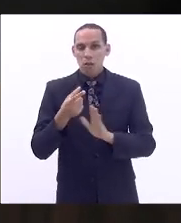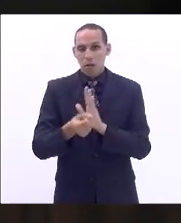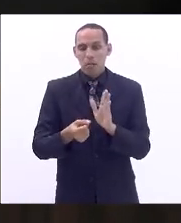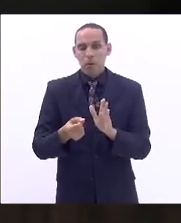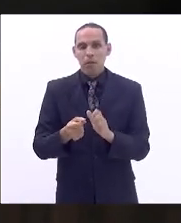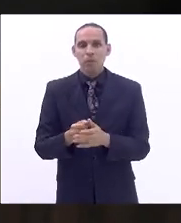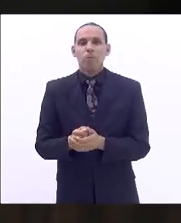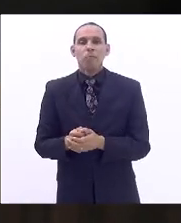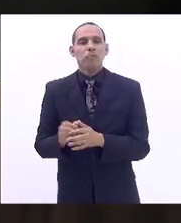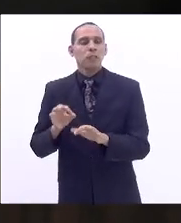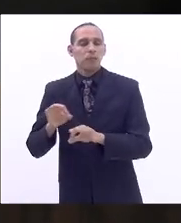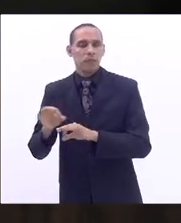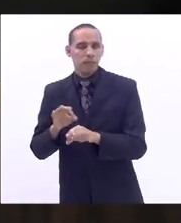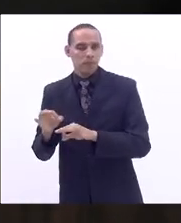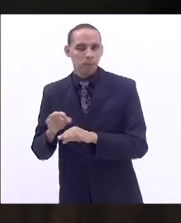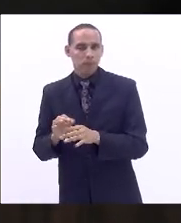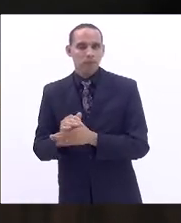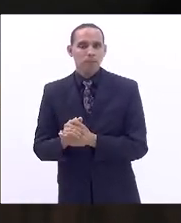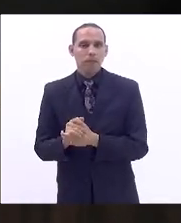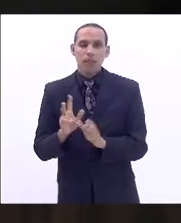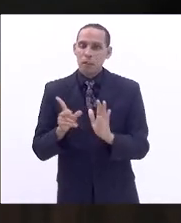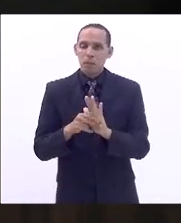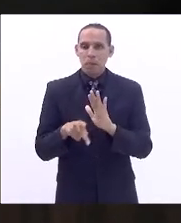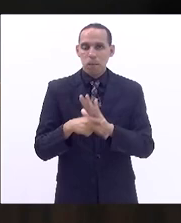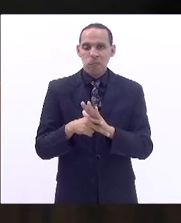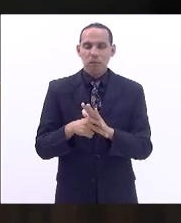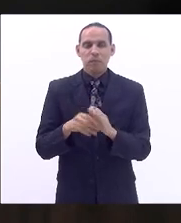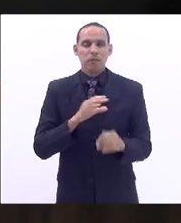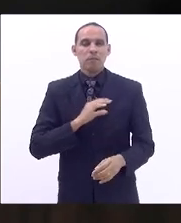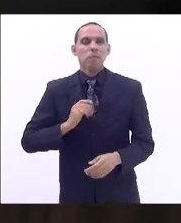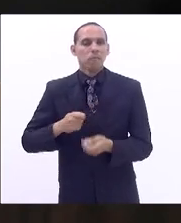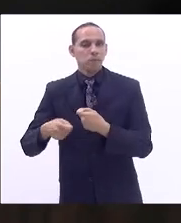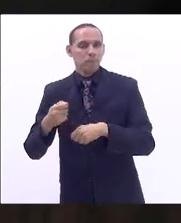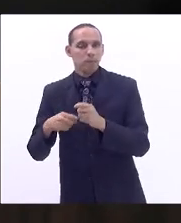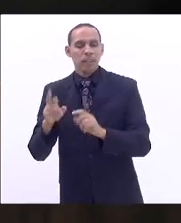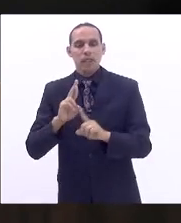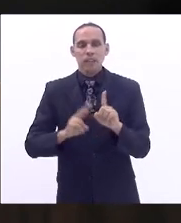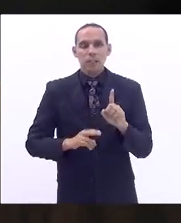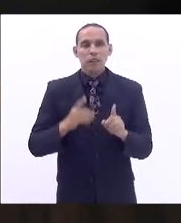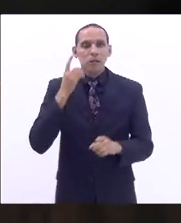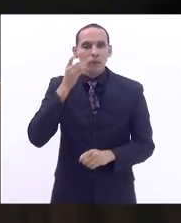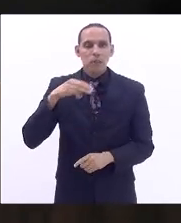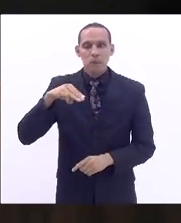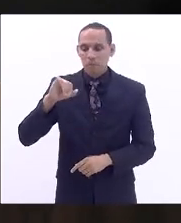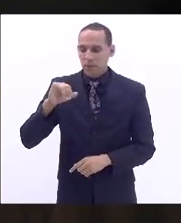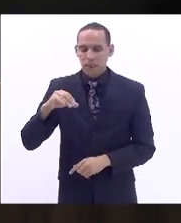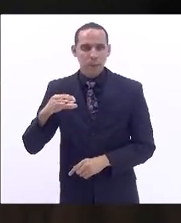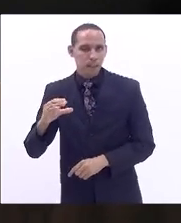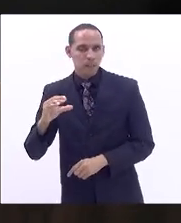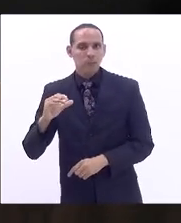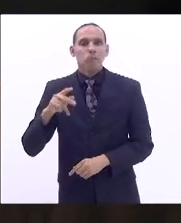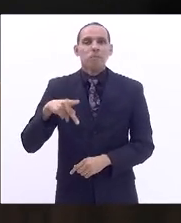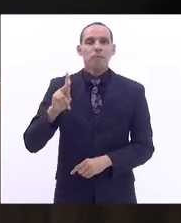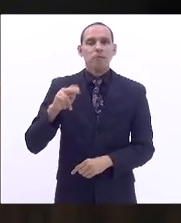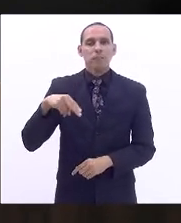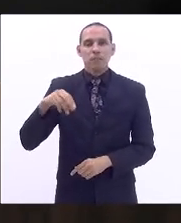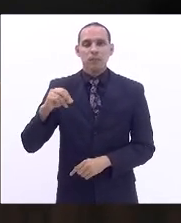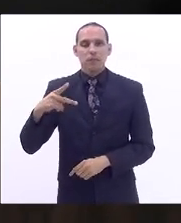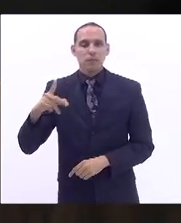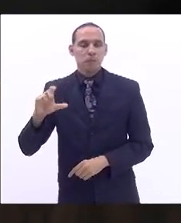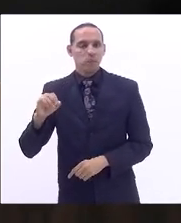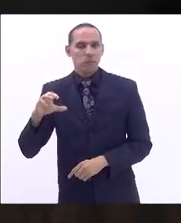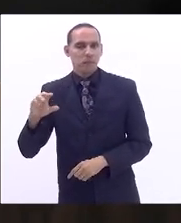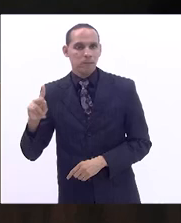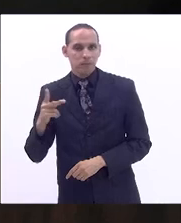controle com as emendas da comissão de Economia relatores deputados Carlos minc adiante Roblox Jorge Felipe Neto waldeck carneiro